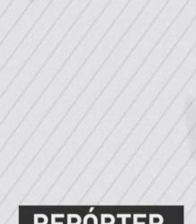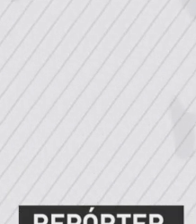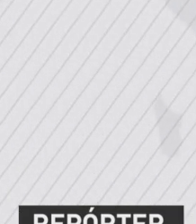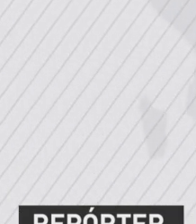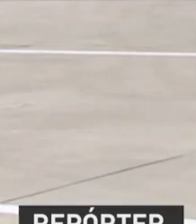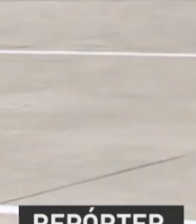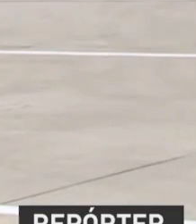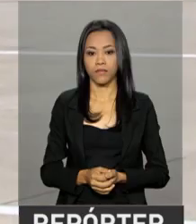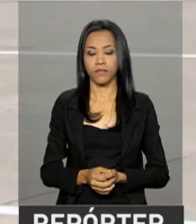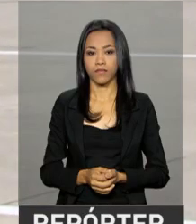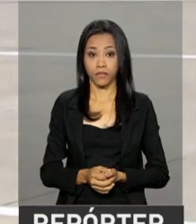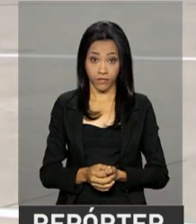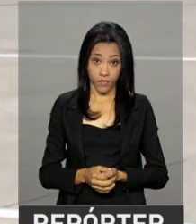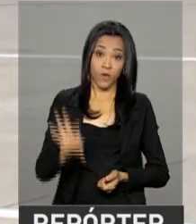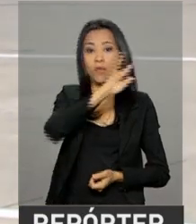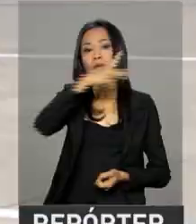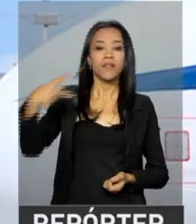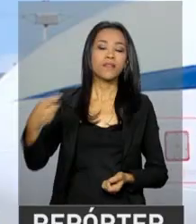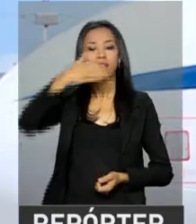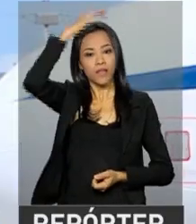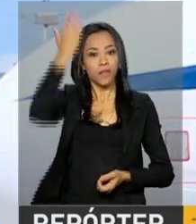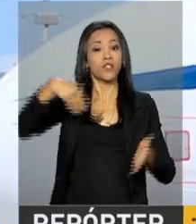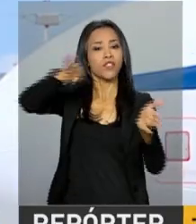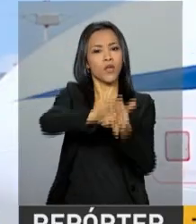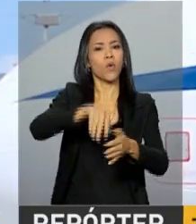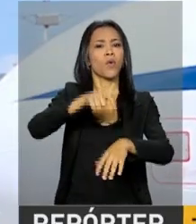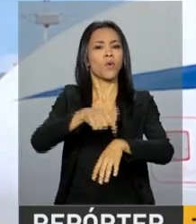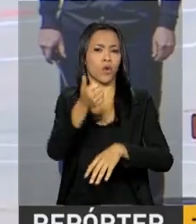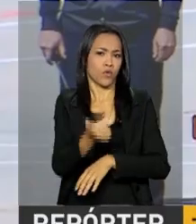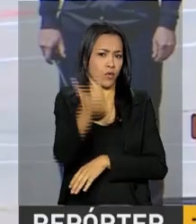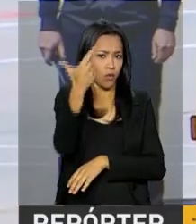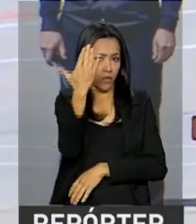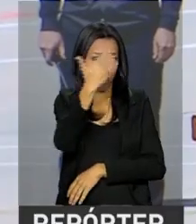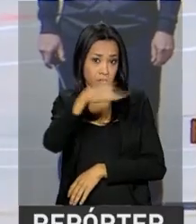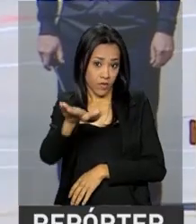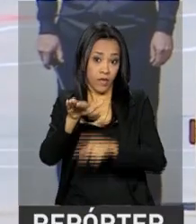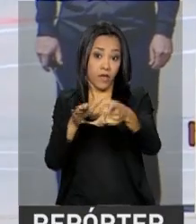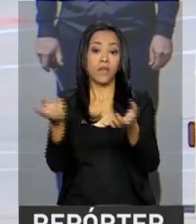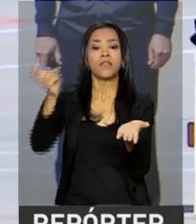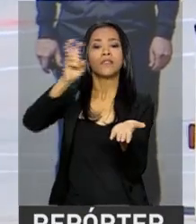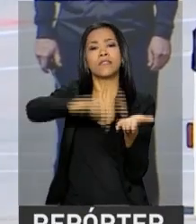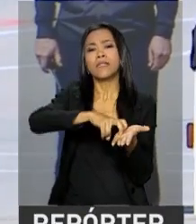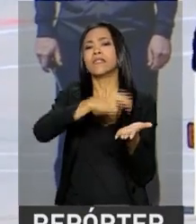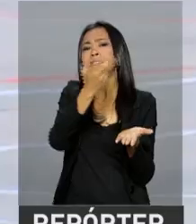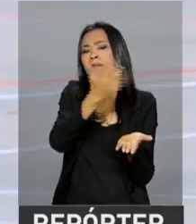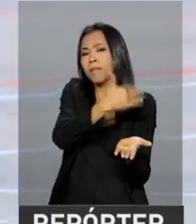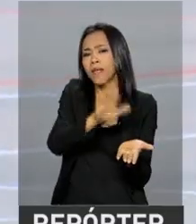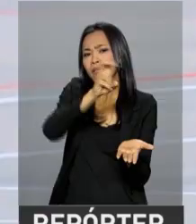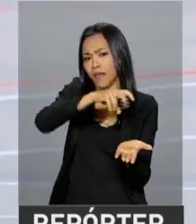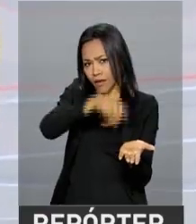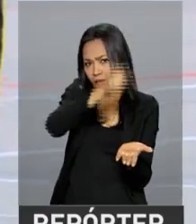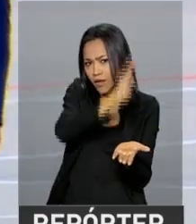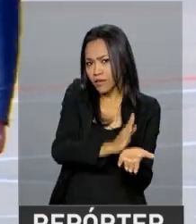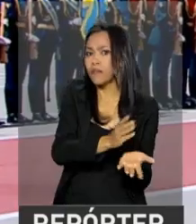presidencial o presidente Michel Temer chegou a Moscou por volta de 12:30 6:30 da manhã no horário de Brasília na agenda